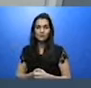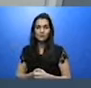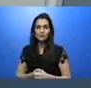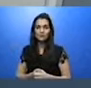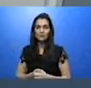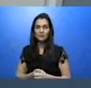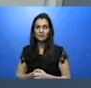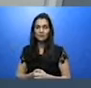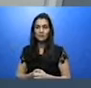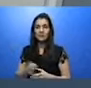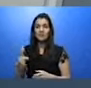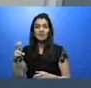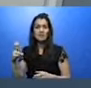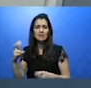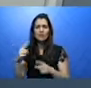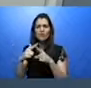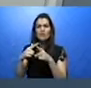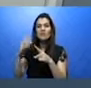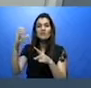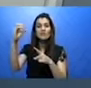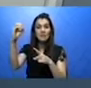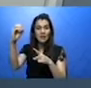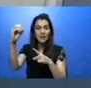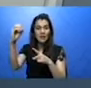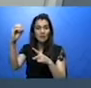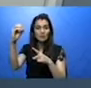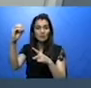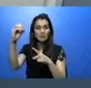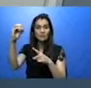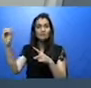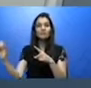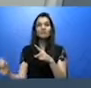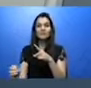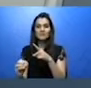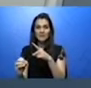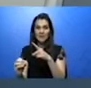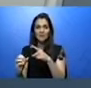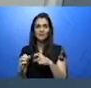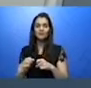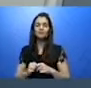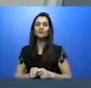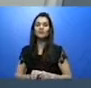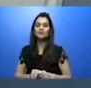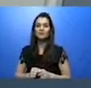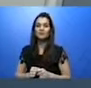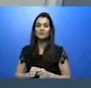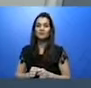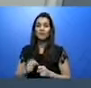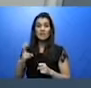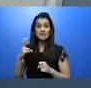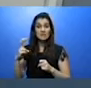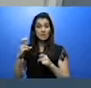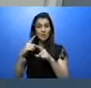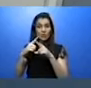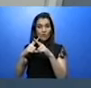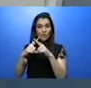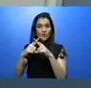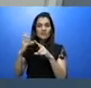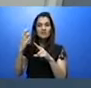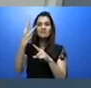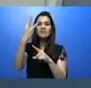lá? 5 vezes o 0, ou nenhuma vez o 5, 0 mesmo. 5 vezes